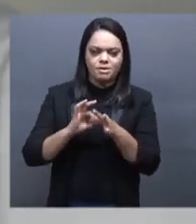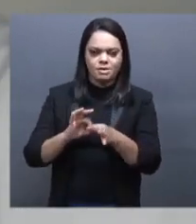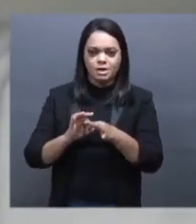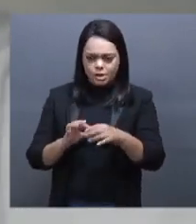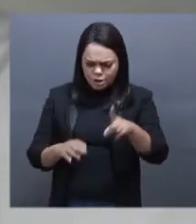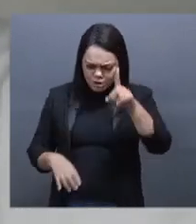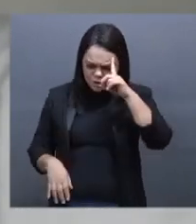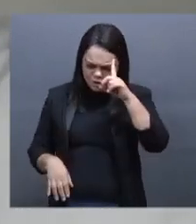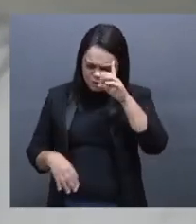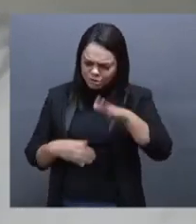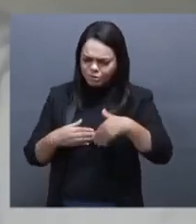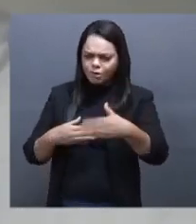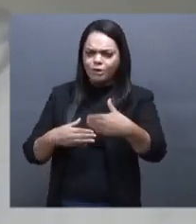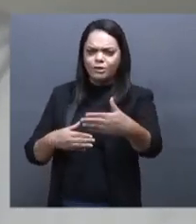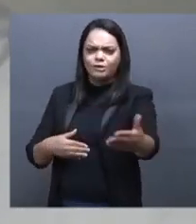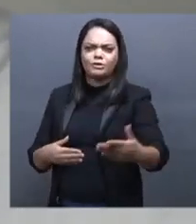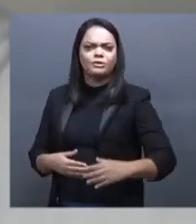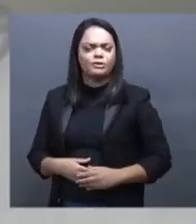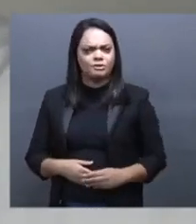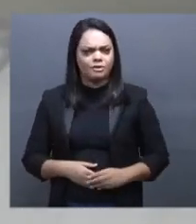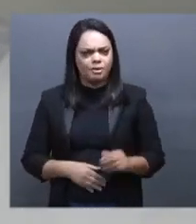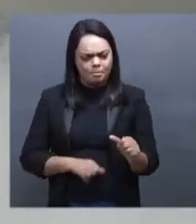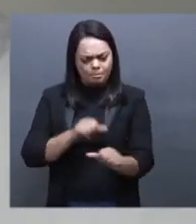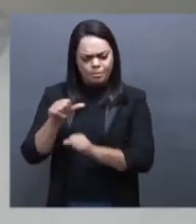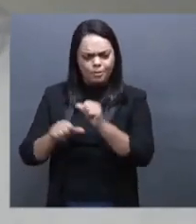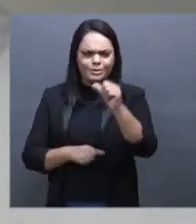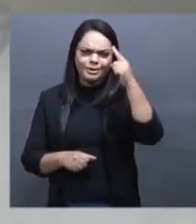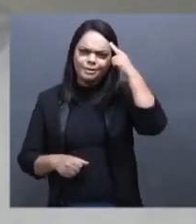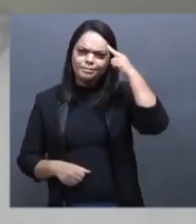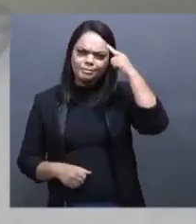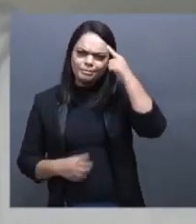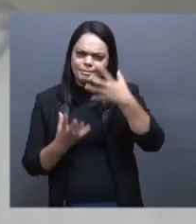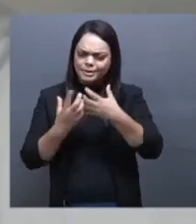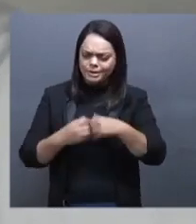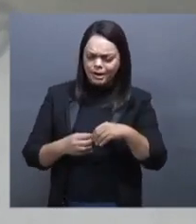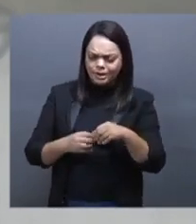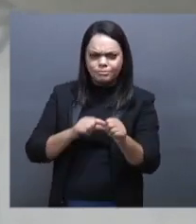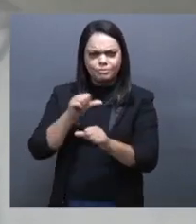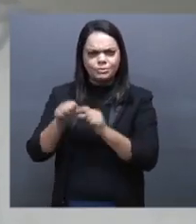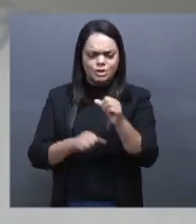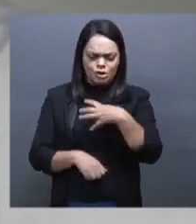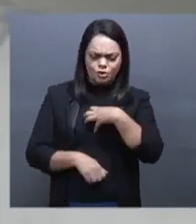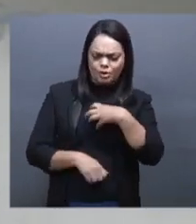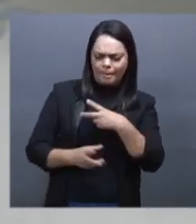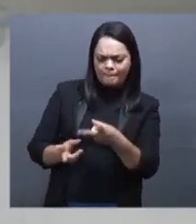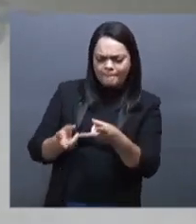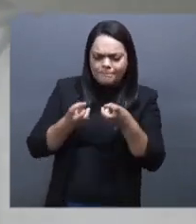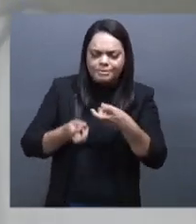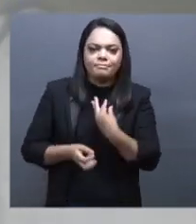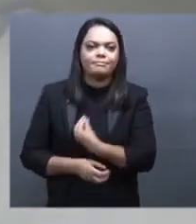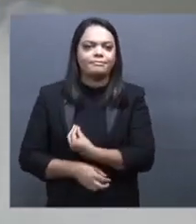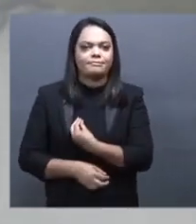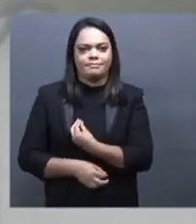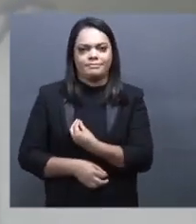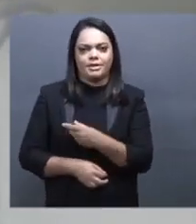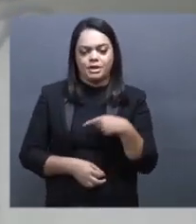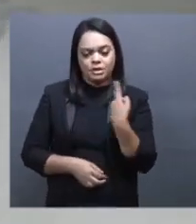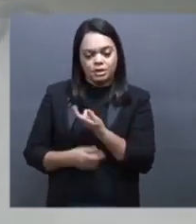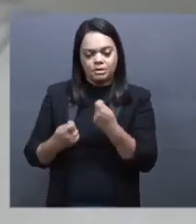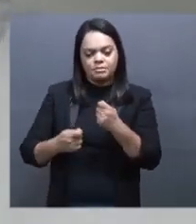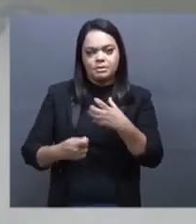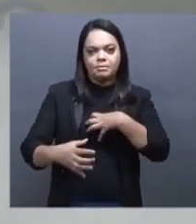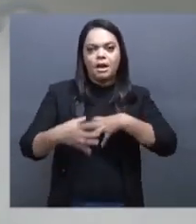dia, mudando a nossa mentalidade, mudando a nossa maneira de ver a vida e de ter